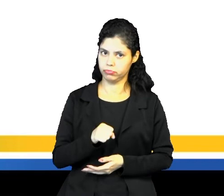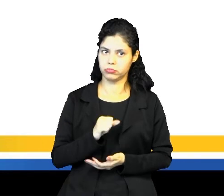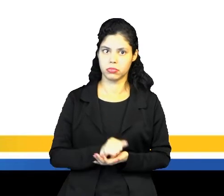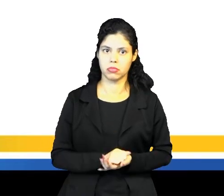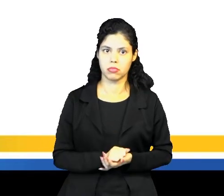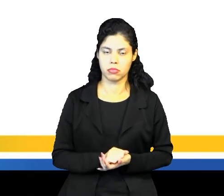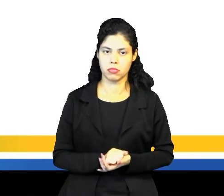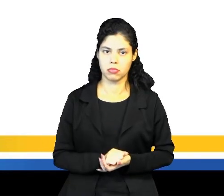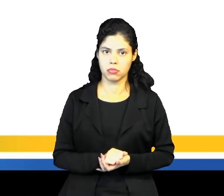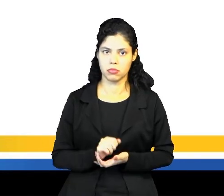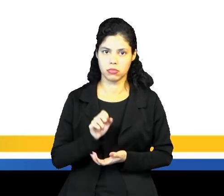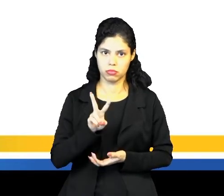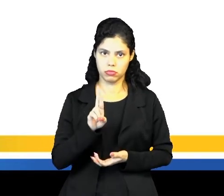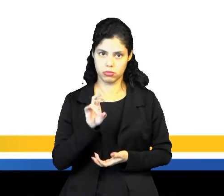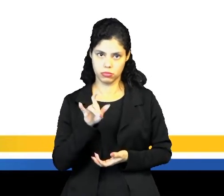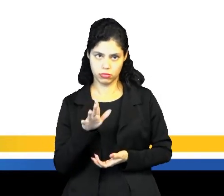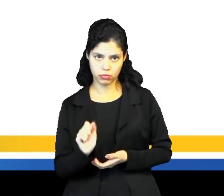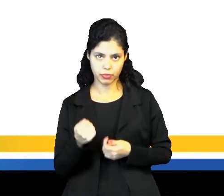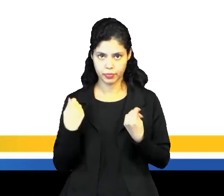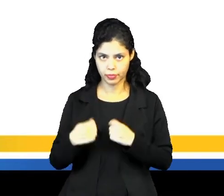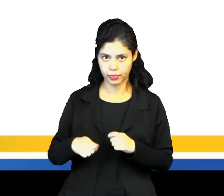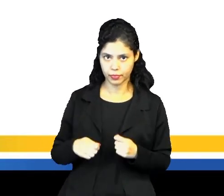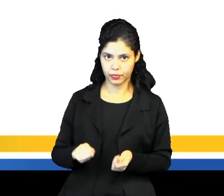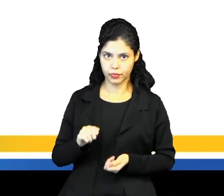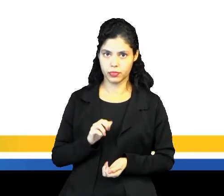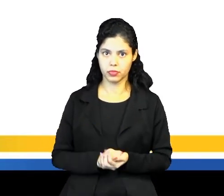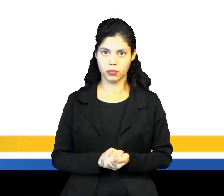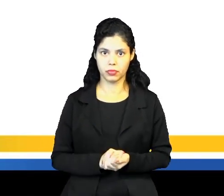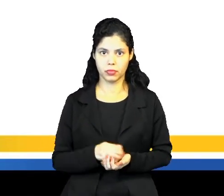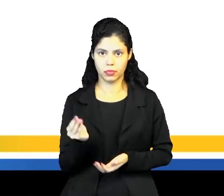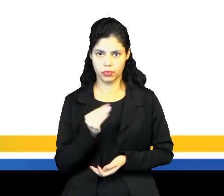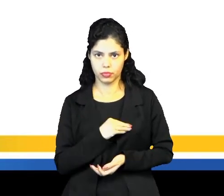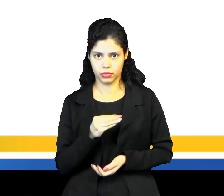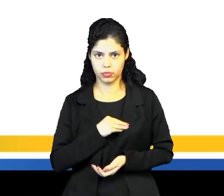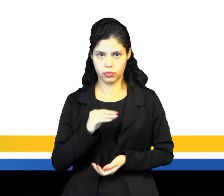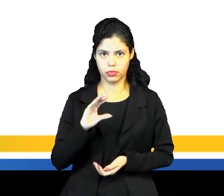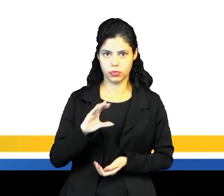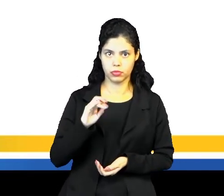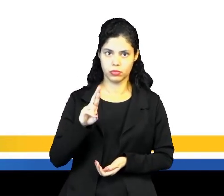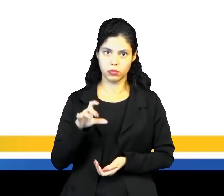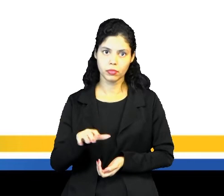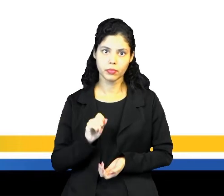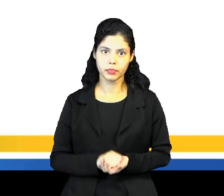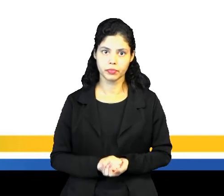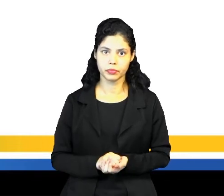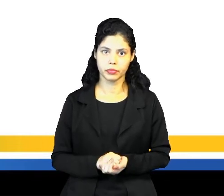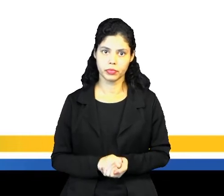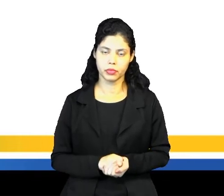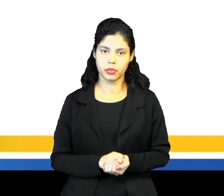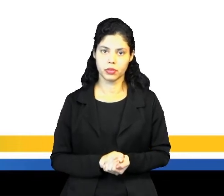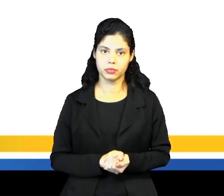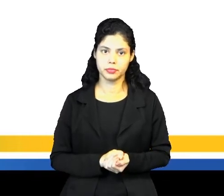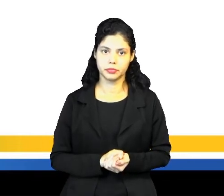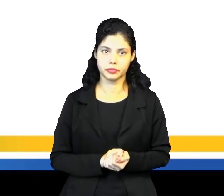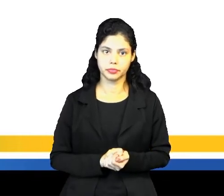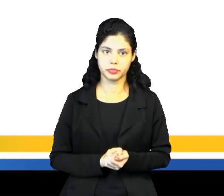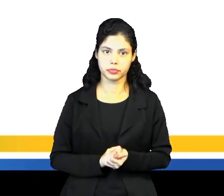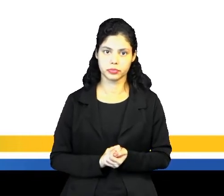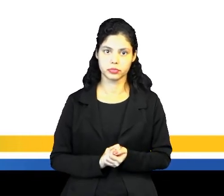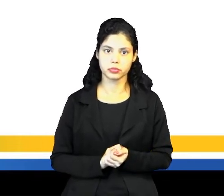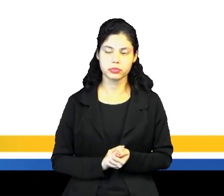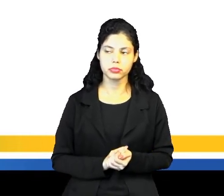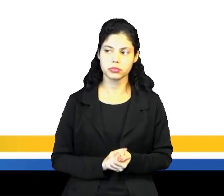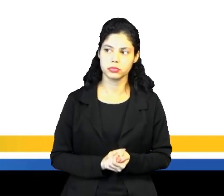por necessidade, covarde sem pecado. Valente por necessidade, covarde sem pecado. Sonolento de vocação, né?